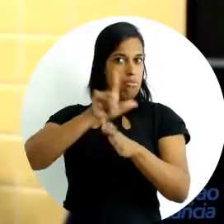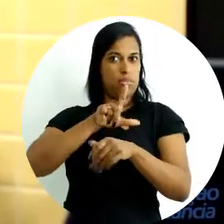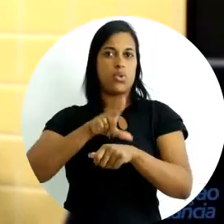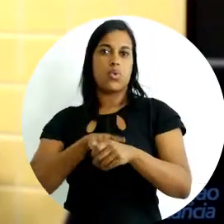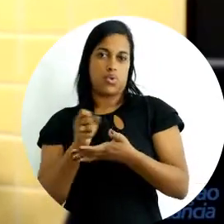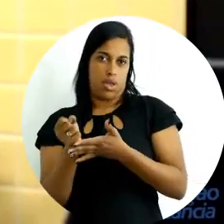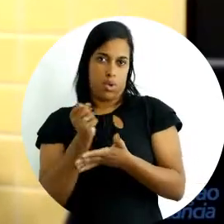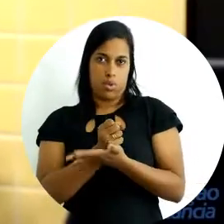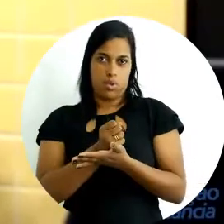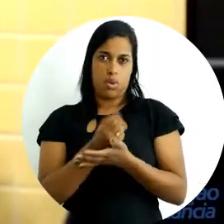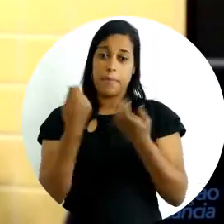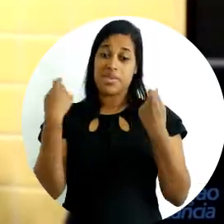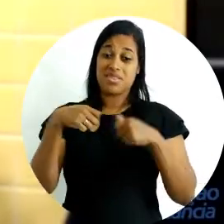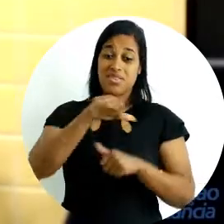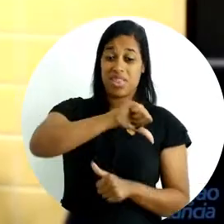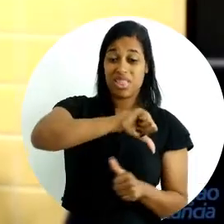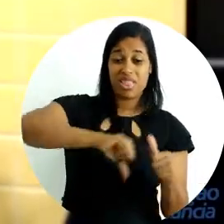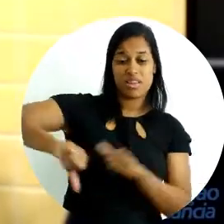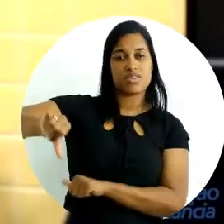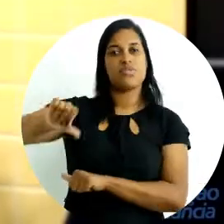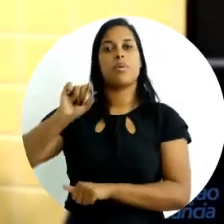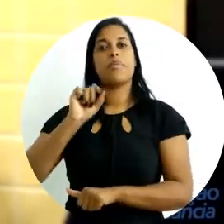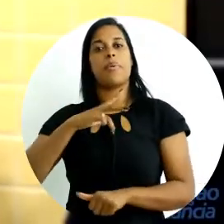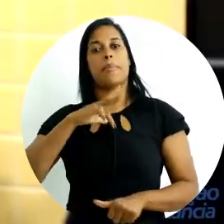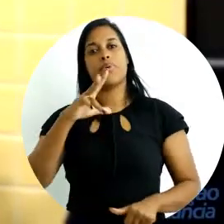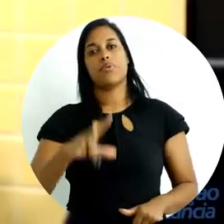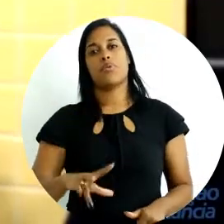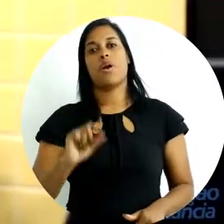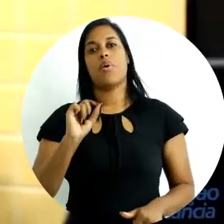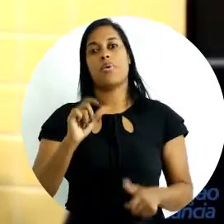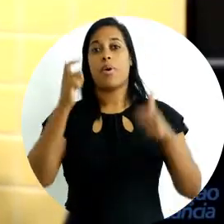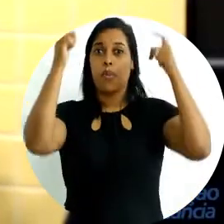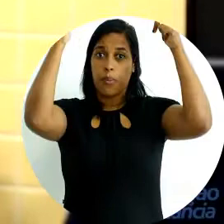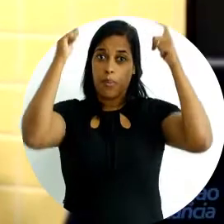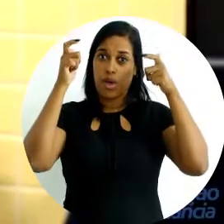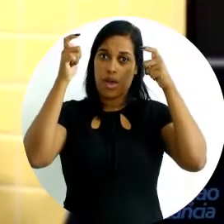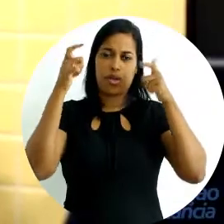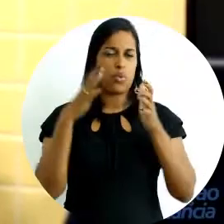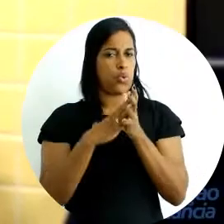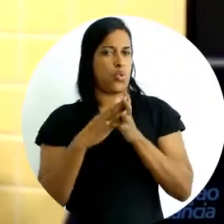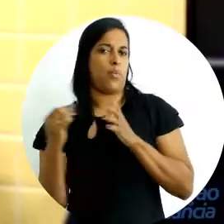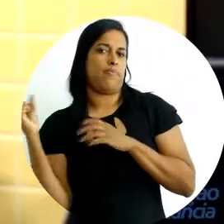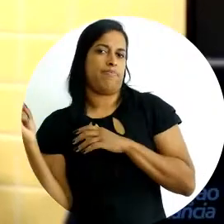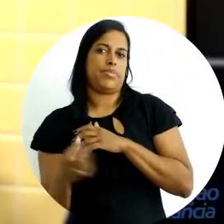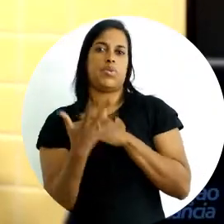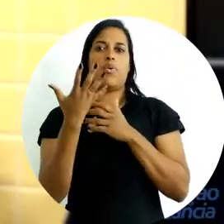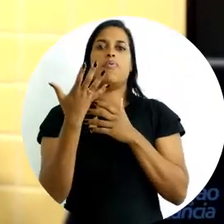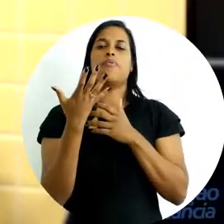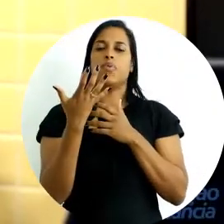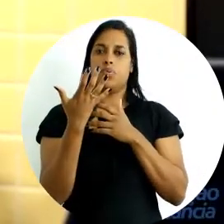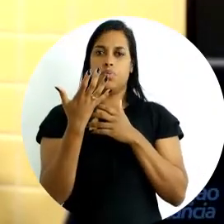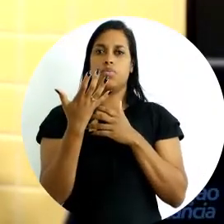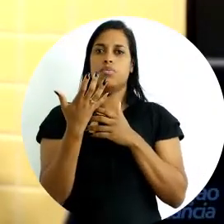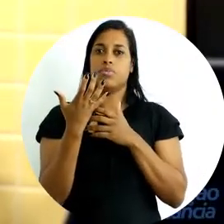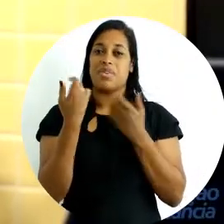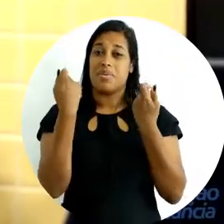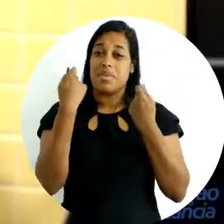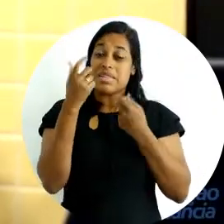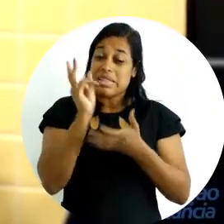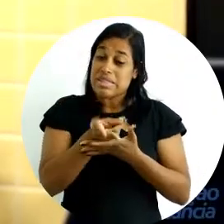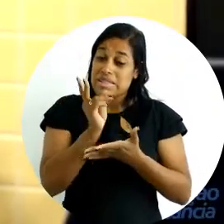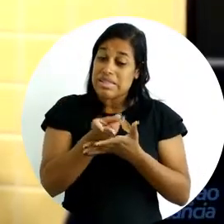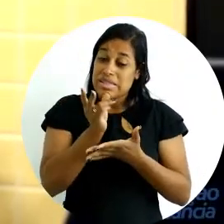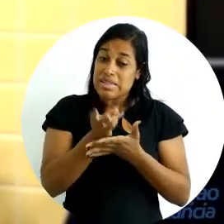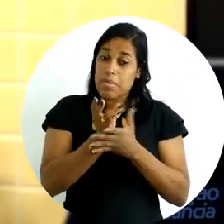para isso, era importante transformar Portugal em um reino moderno que se baseasse